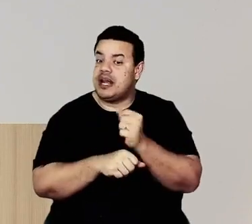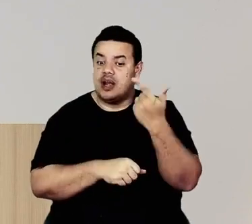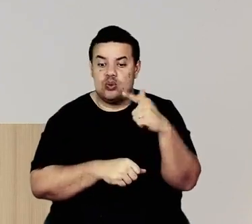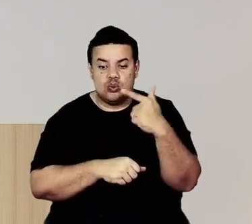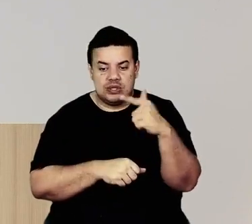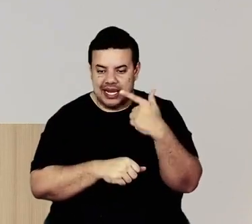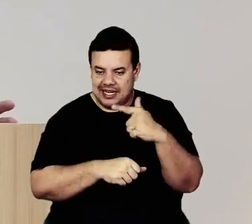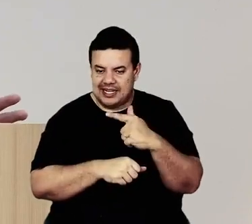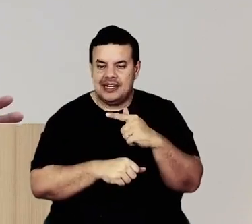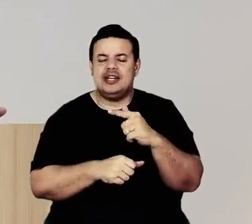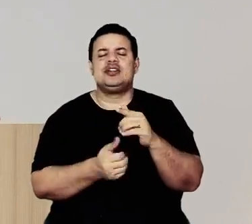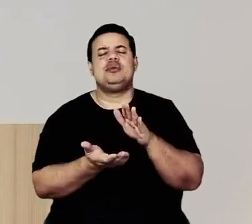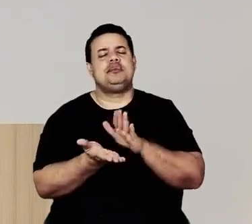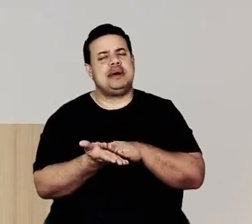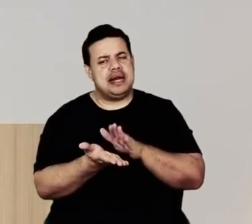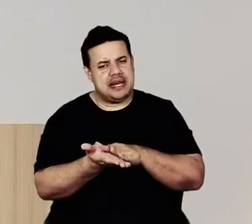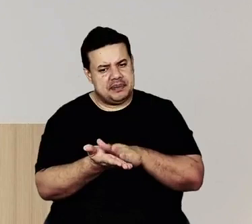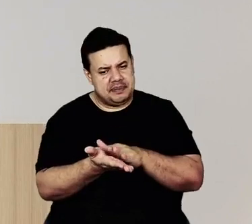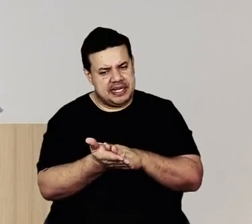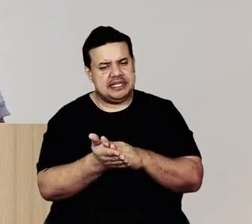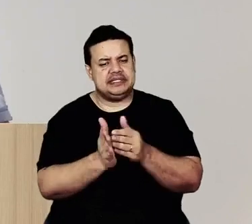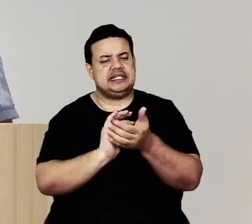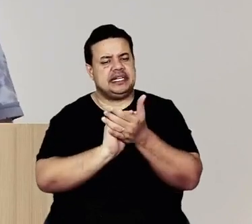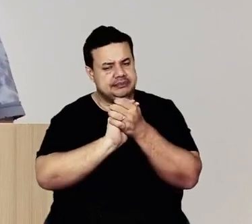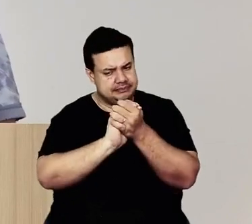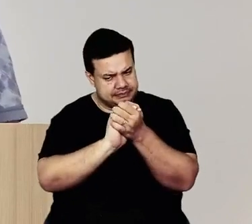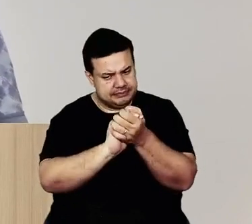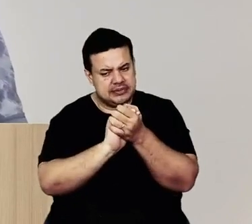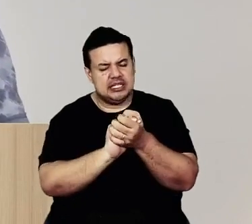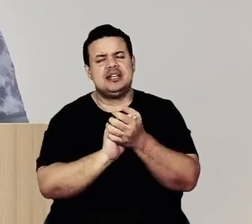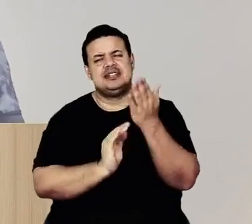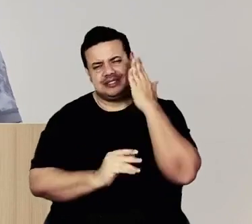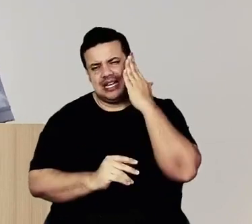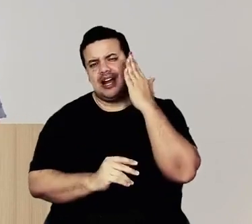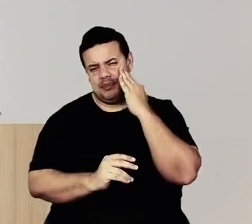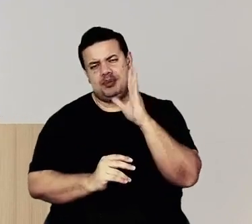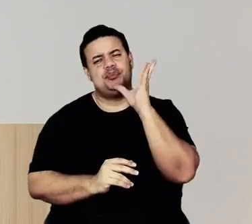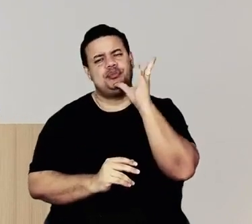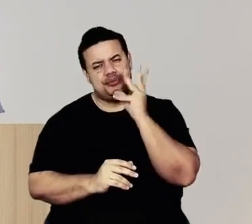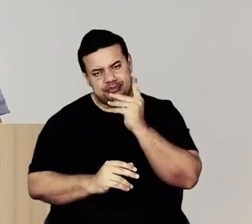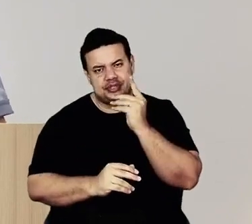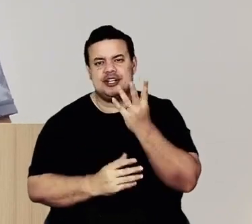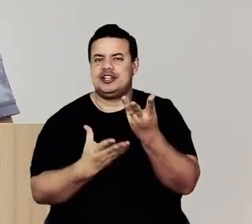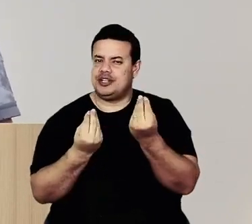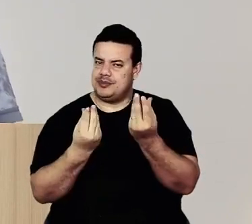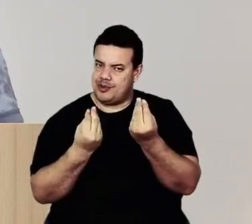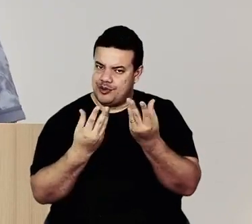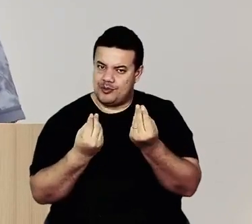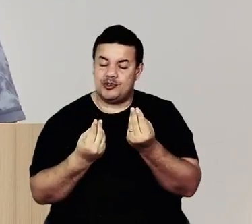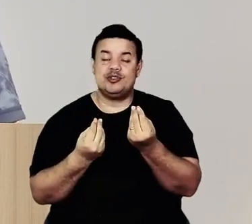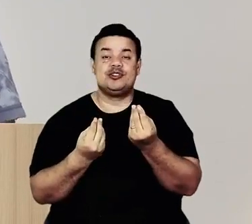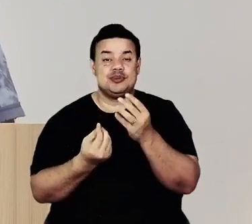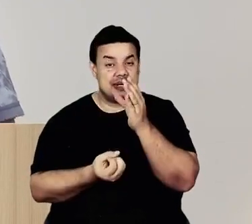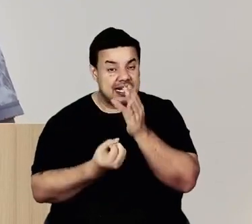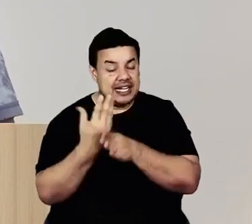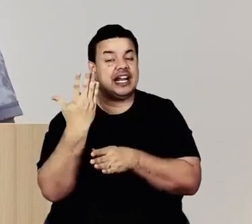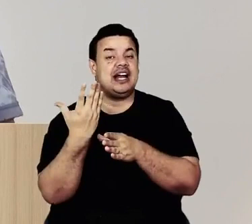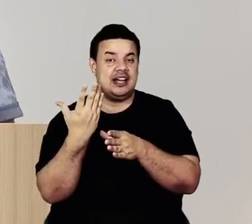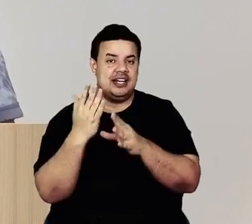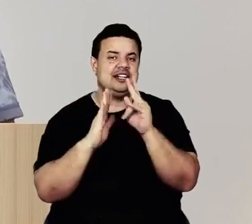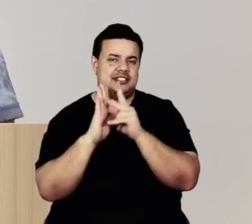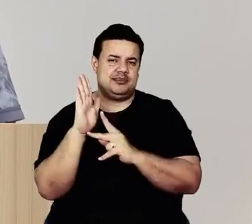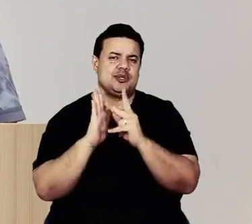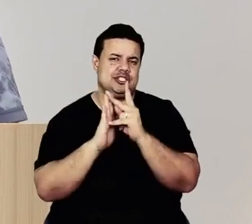gente sabe que um pouco tardio sim né Nós estamos aqui um pouco tardio que saiu esse esse projeto essa